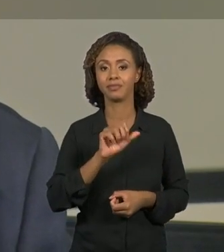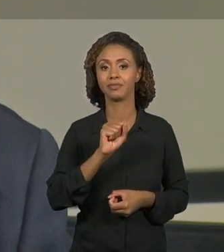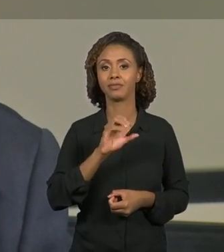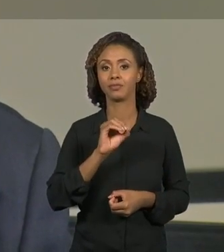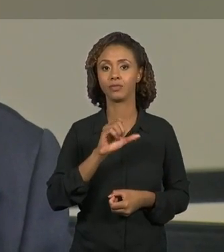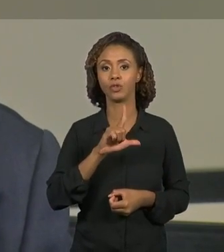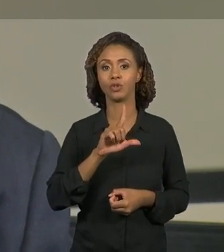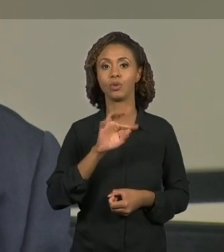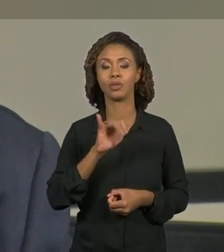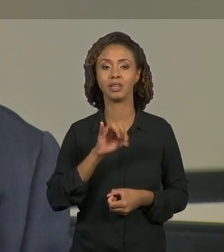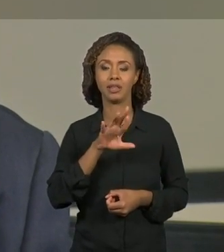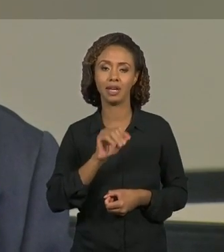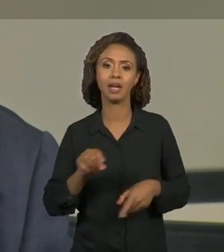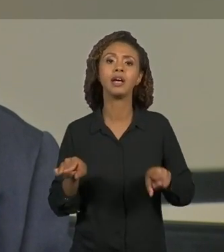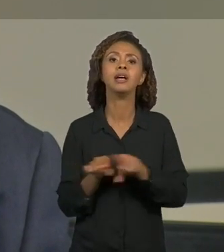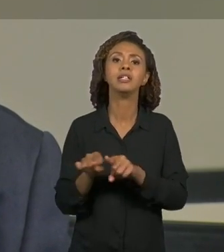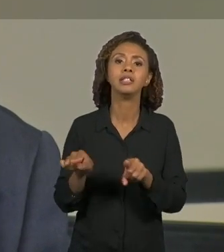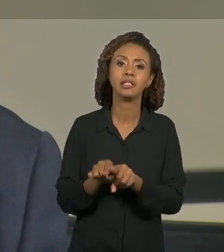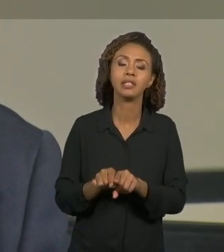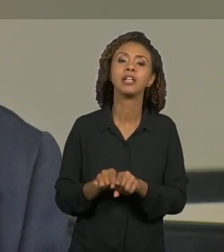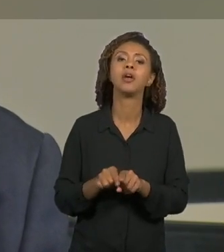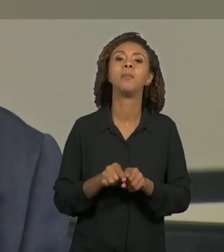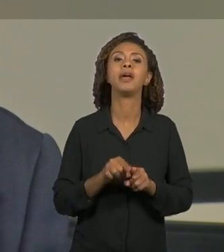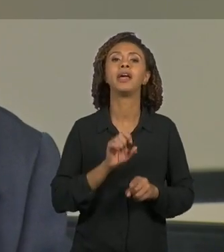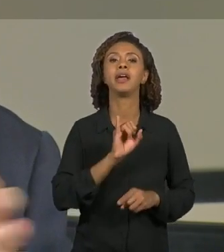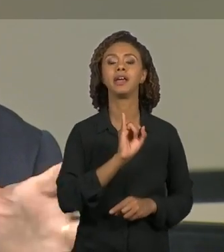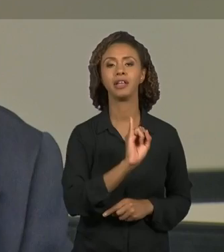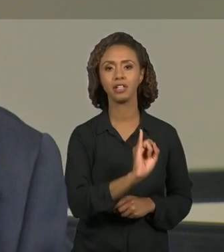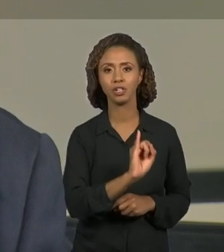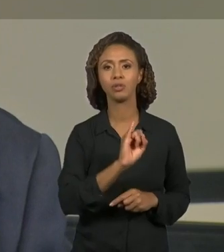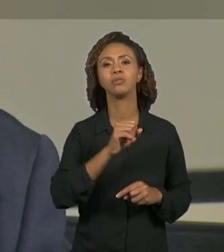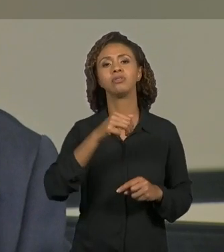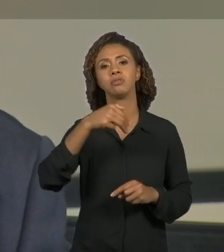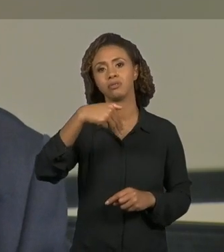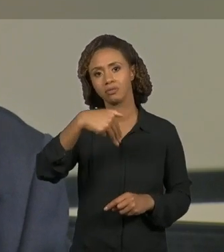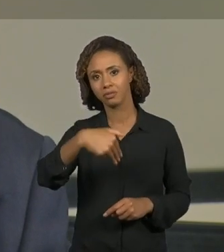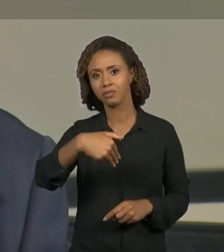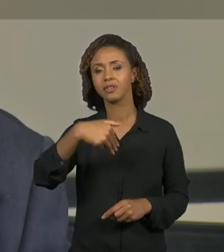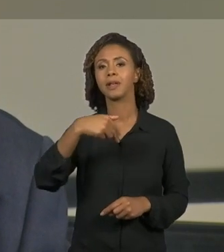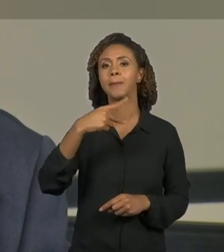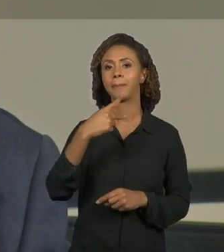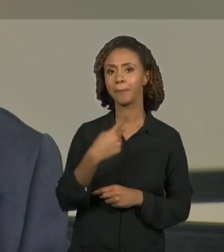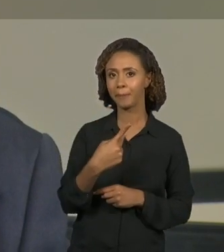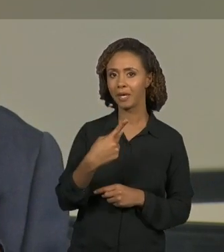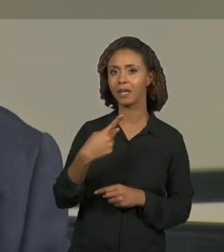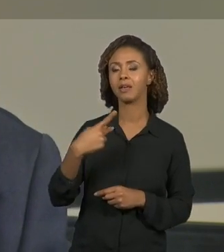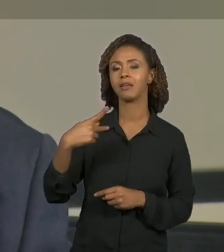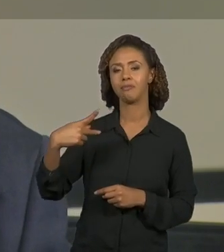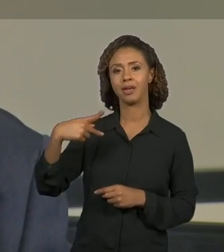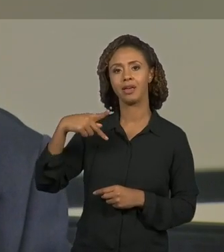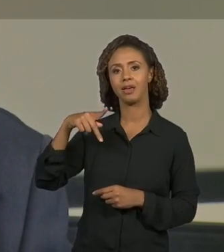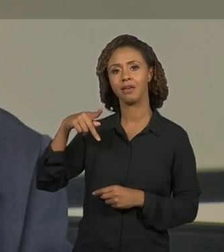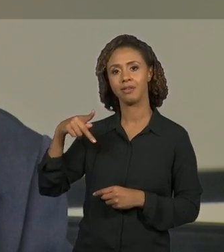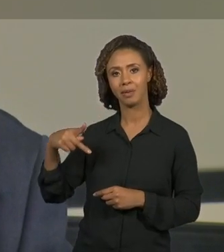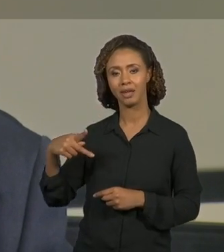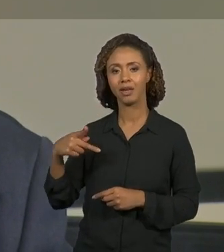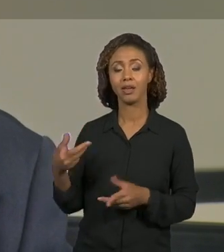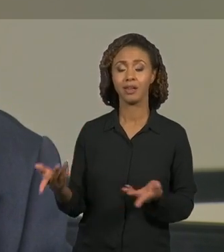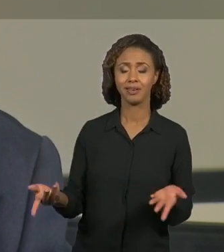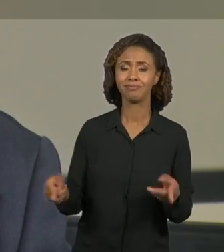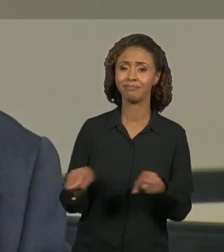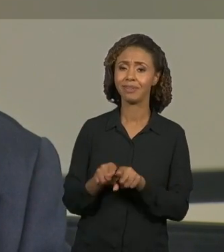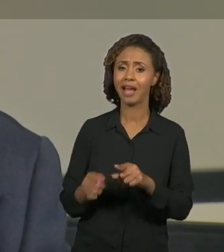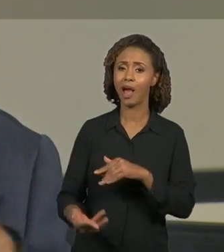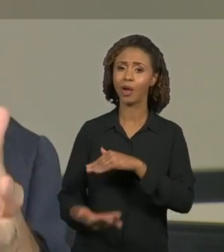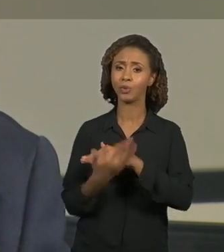práticas pedagógicas né que trabalharam muito nesse esses luxos meses aí para tentar viabilizar todo